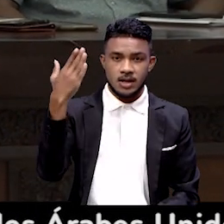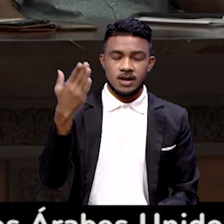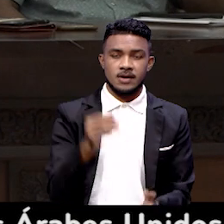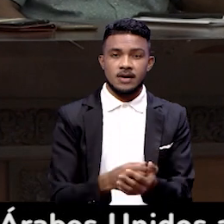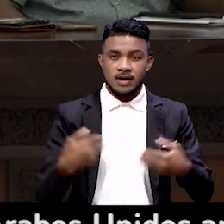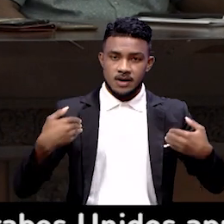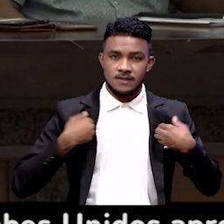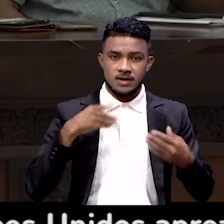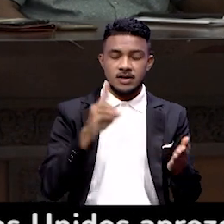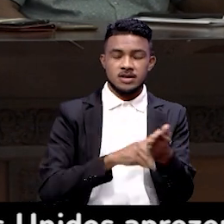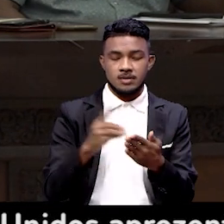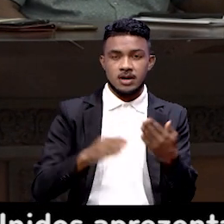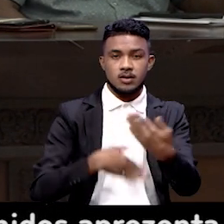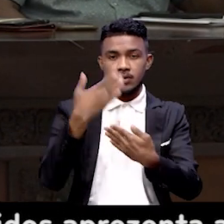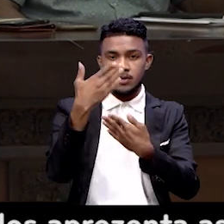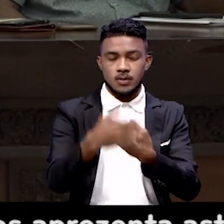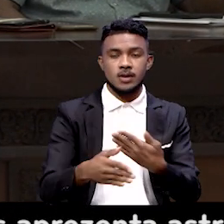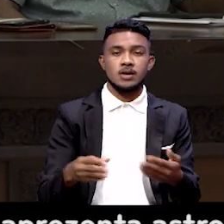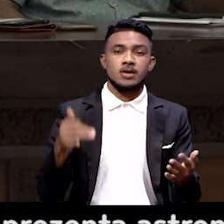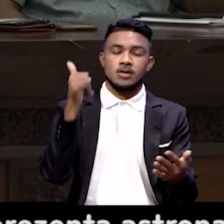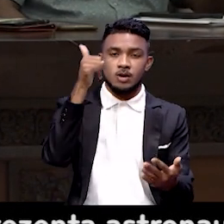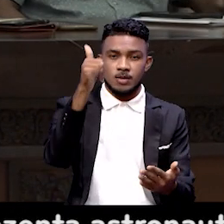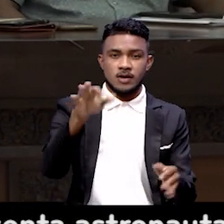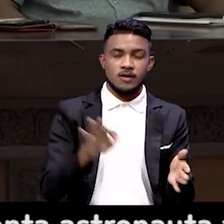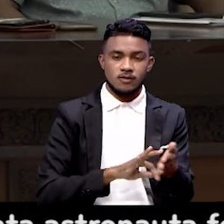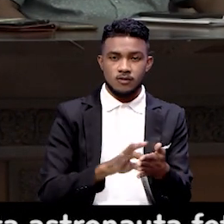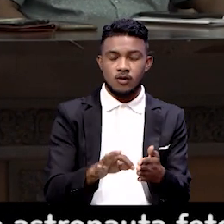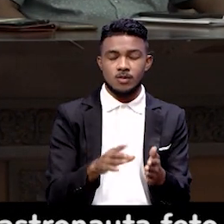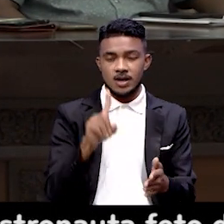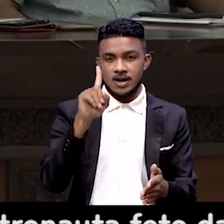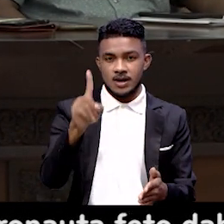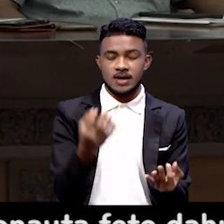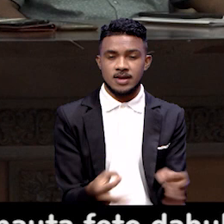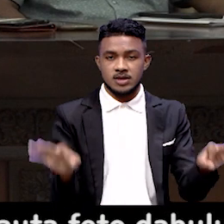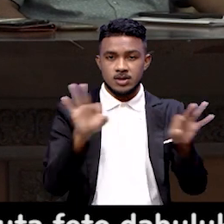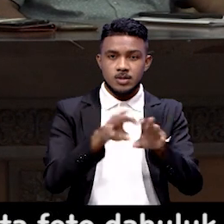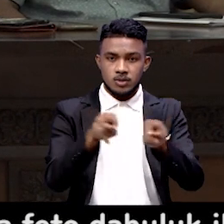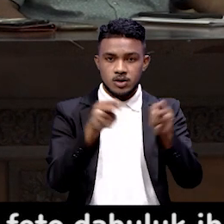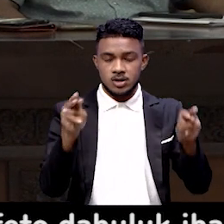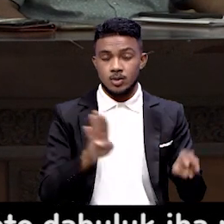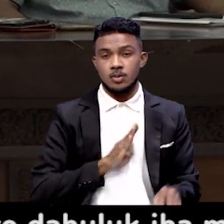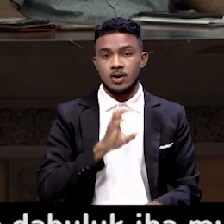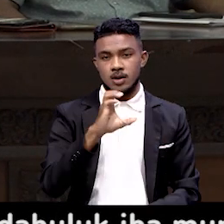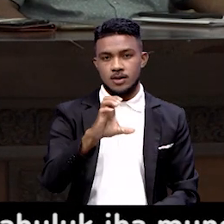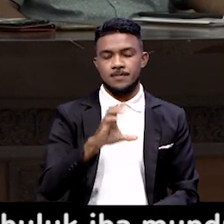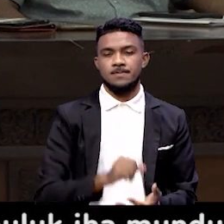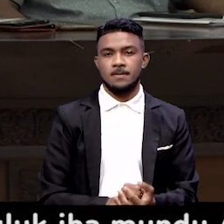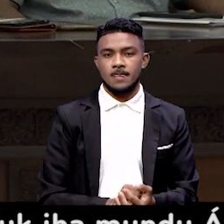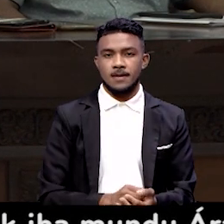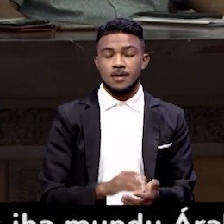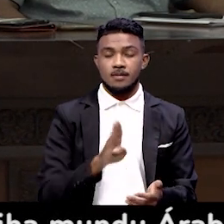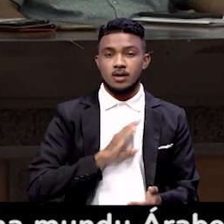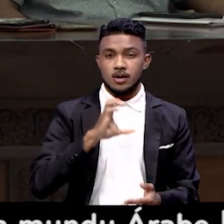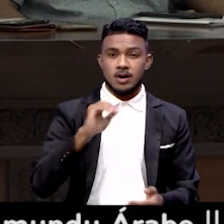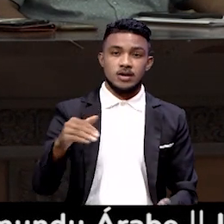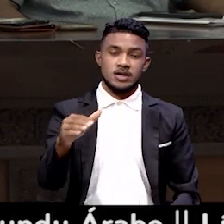cada semana on sei avança ho forma intensiva da né maca município Baucau se